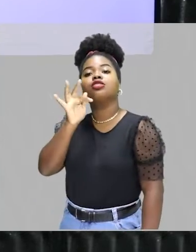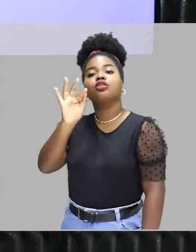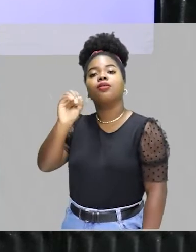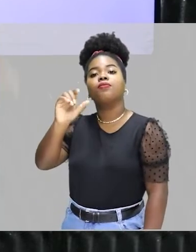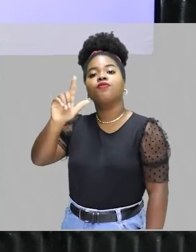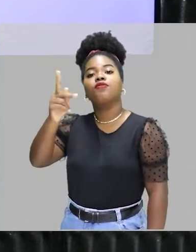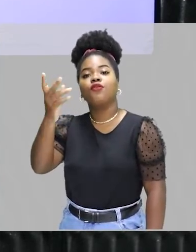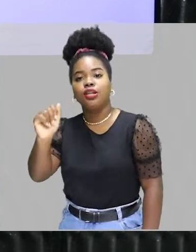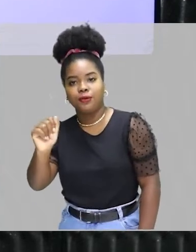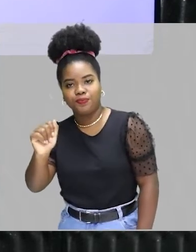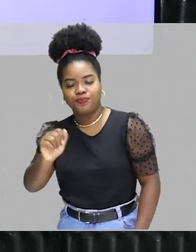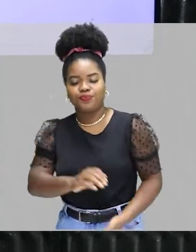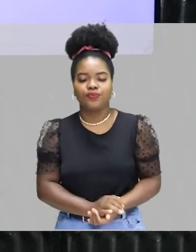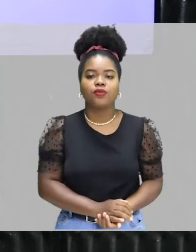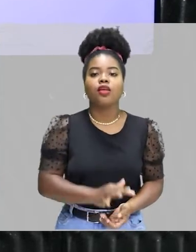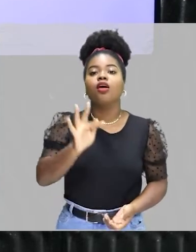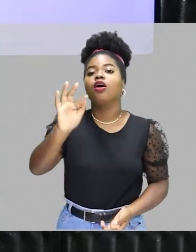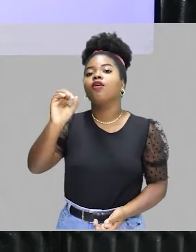folhagem.